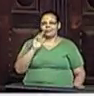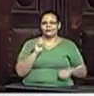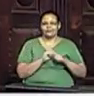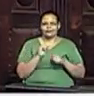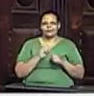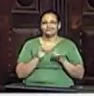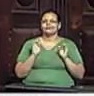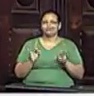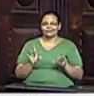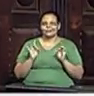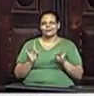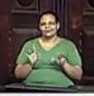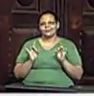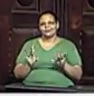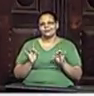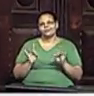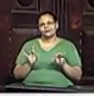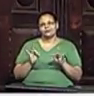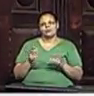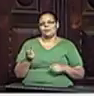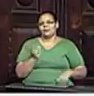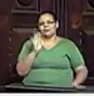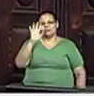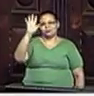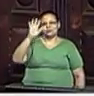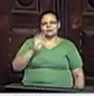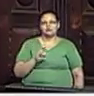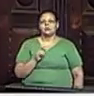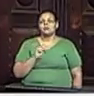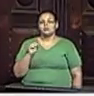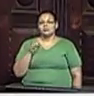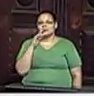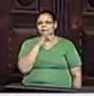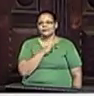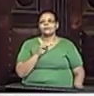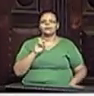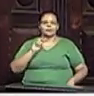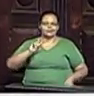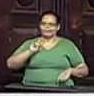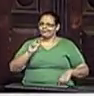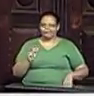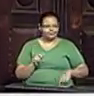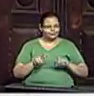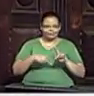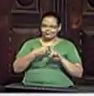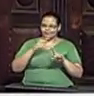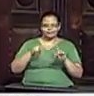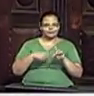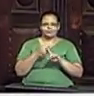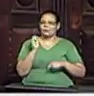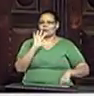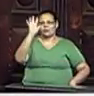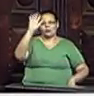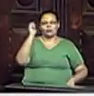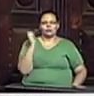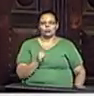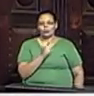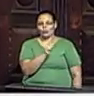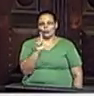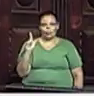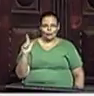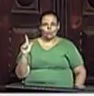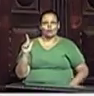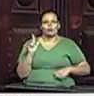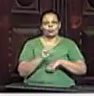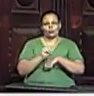nos comércios daquela região o preço seja significativamente mais alto do que nos outros estabelecimentos